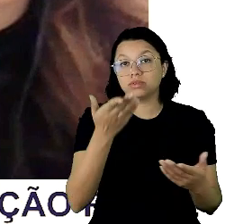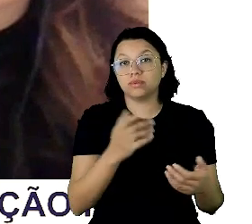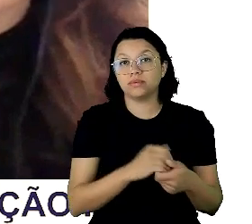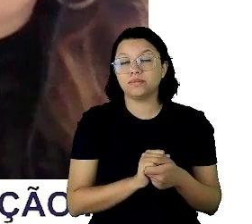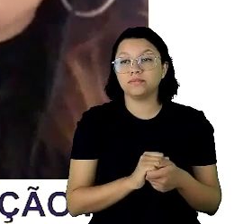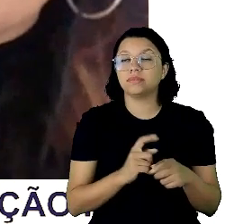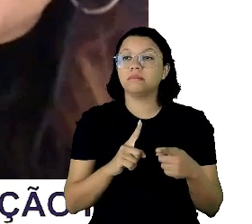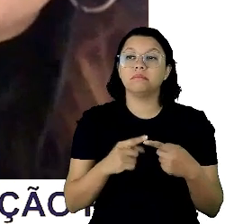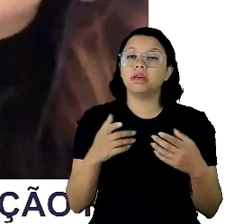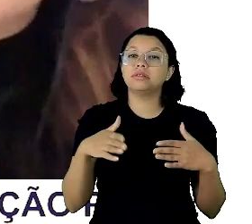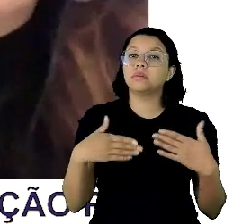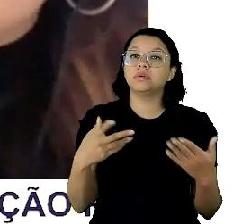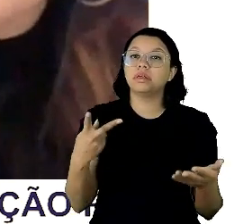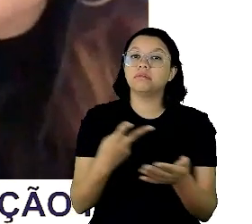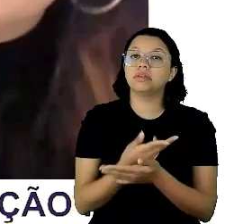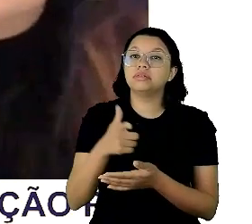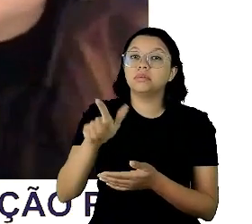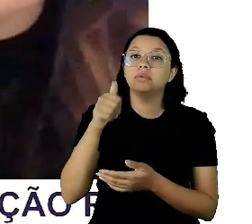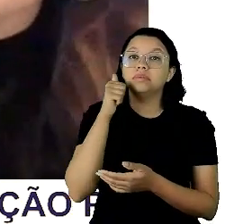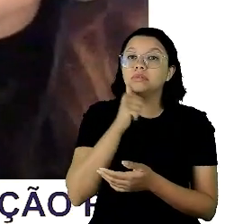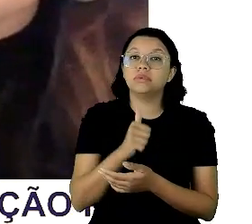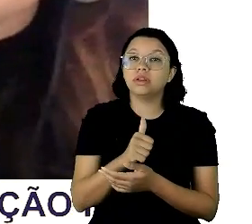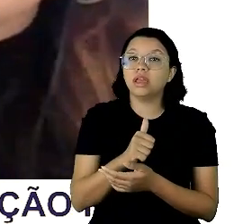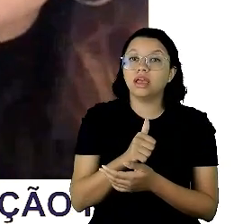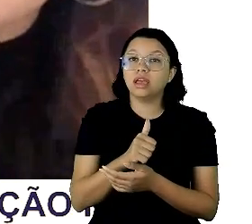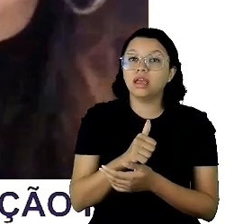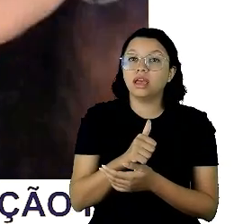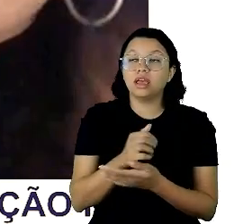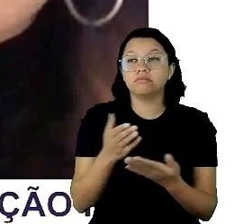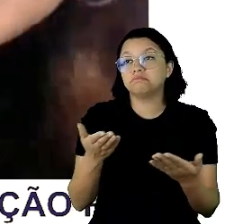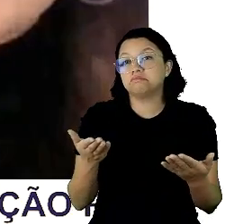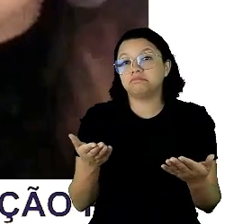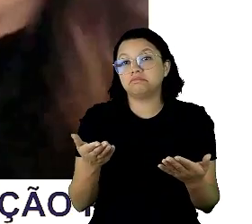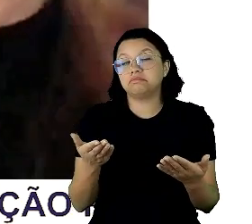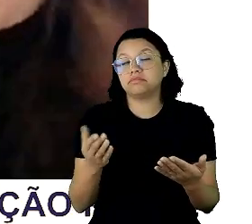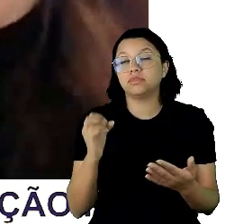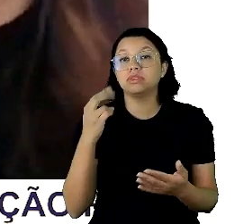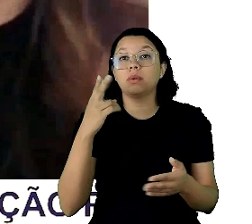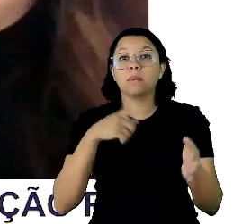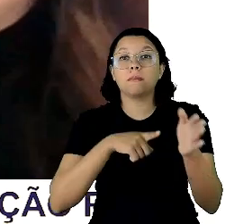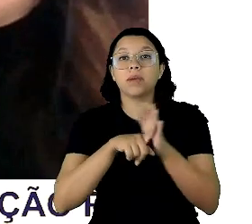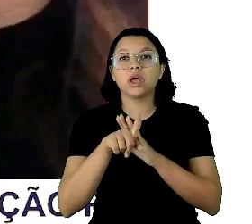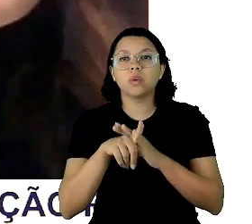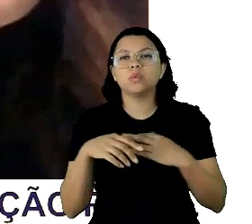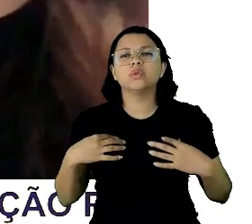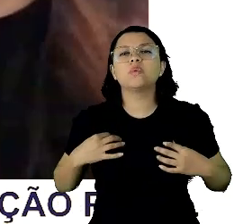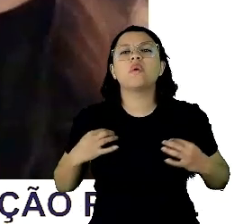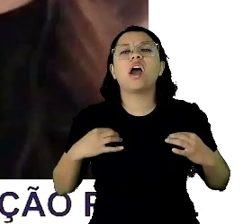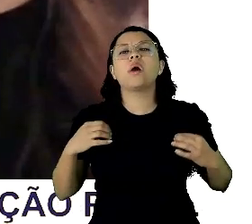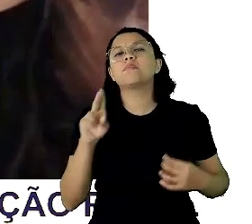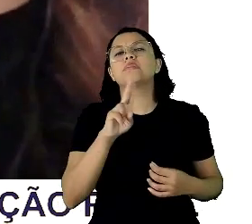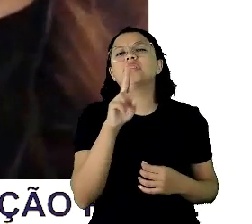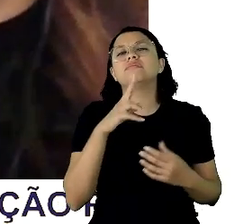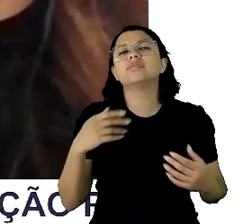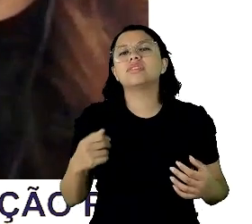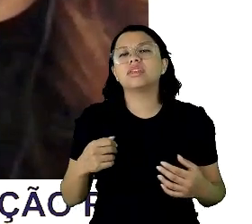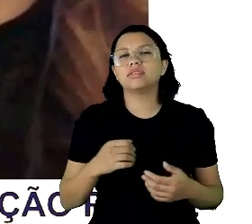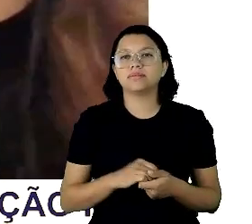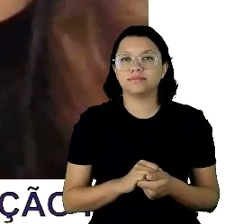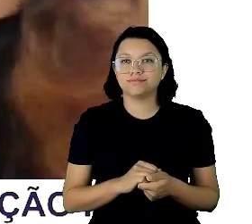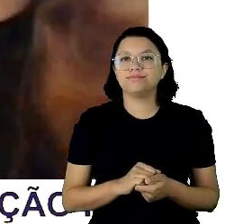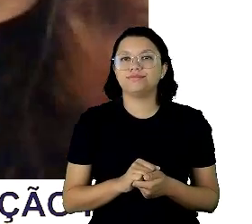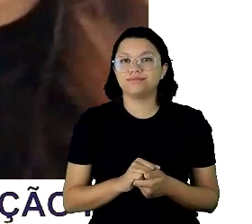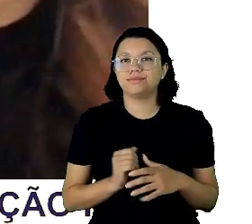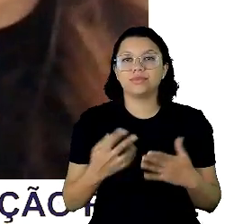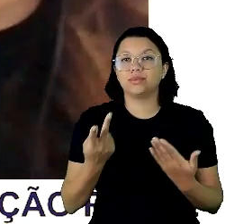as outras, né? Ou vão perguntar que roupa que ela estava usando. Isso me dá muita raiva, que é aquilo que a gente fala da rua dos homens.